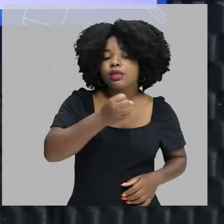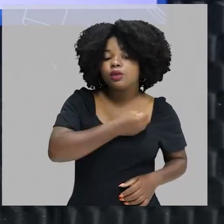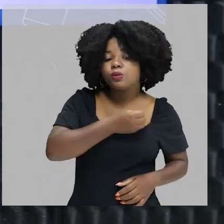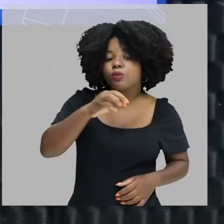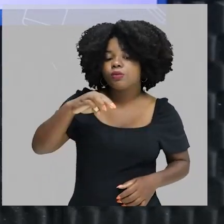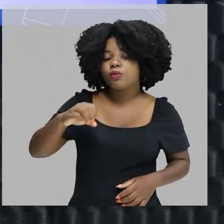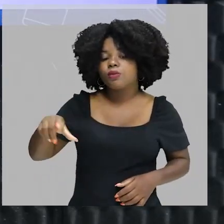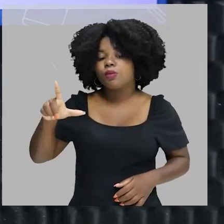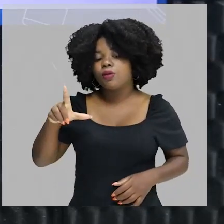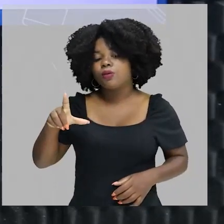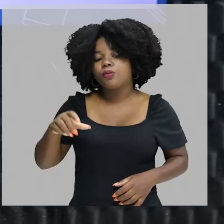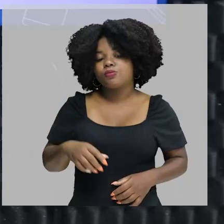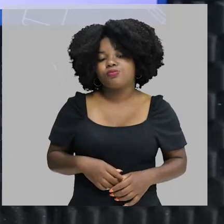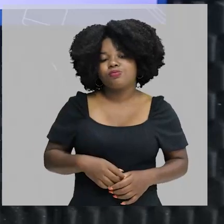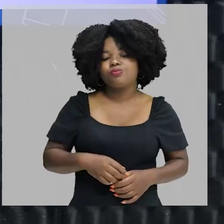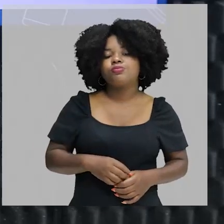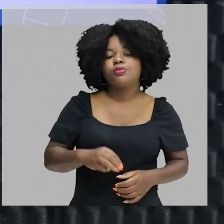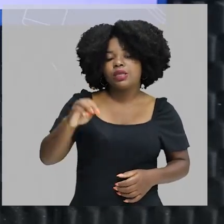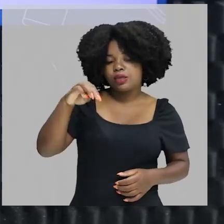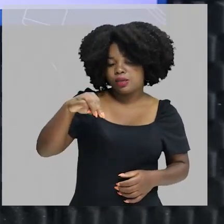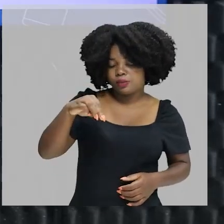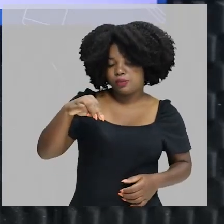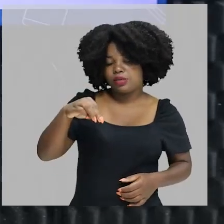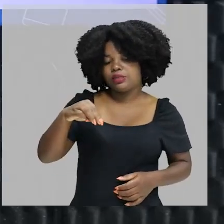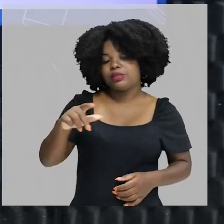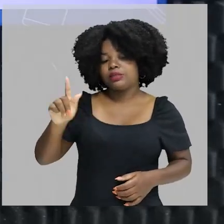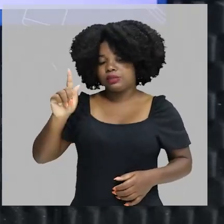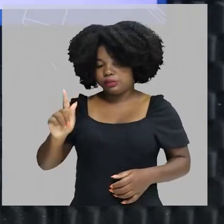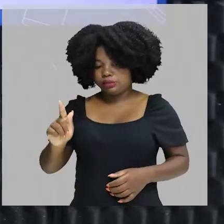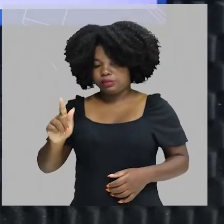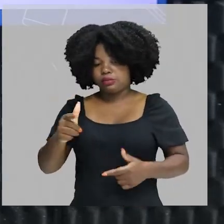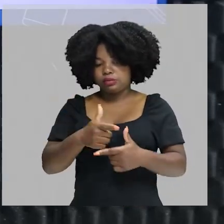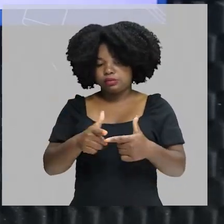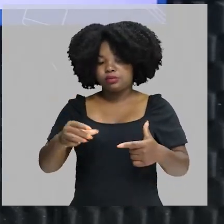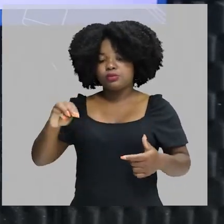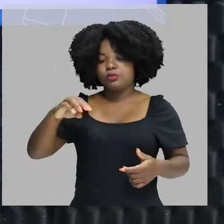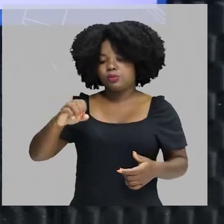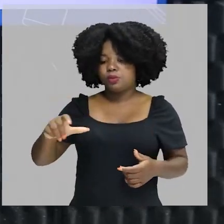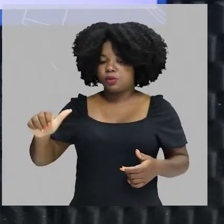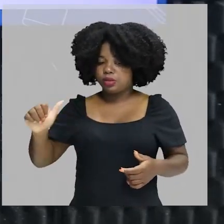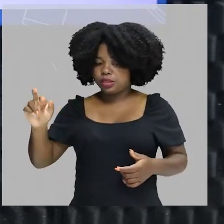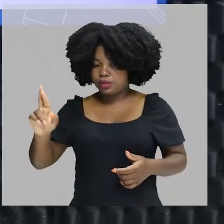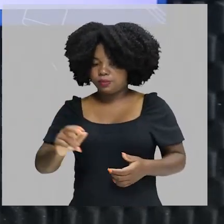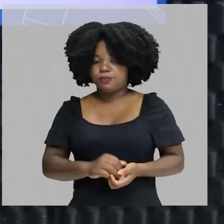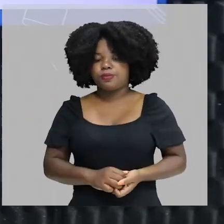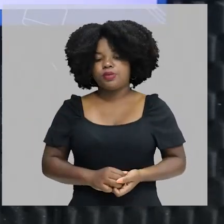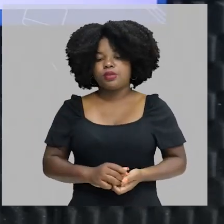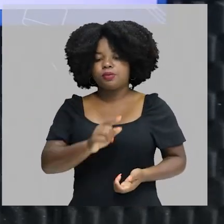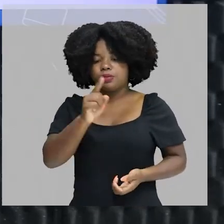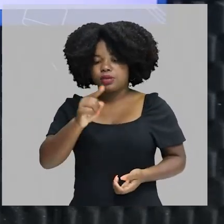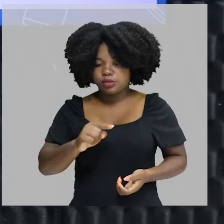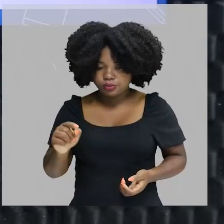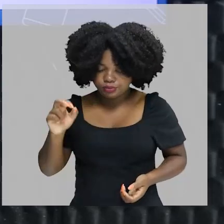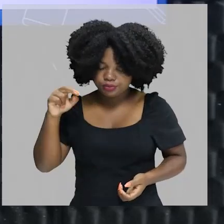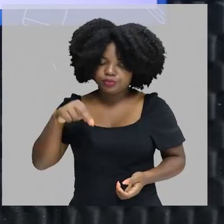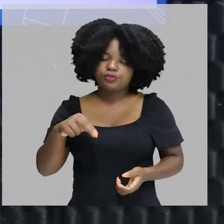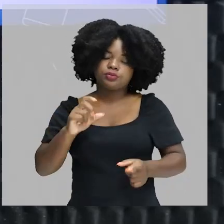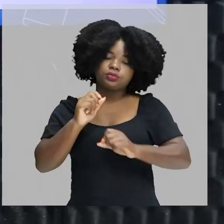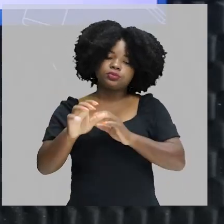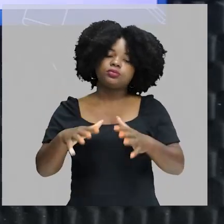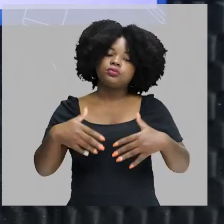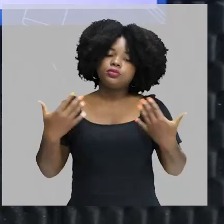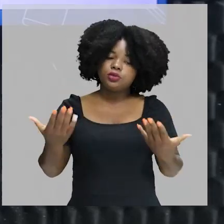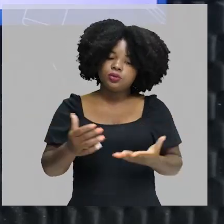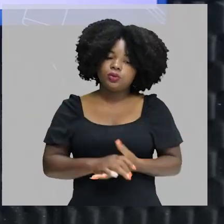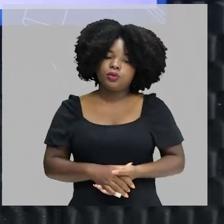mols? É a massa em gramas dividido pela massa molar. Turminha, para o zinco metálico, qual é a